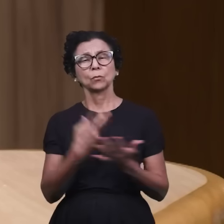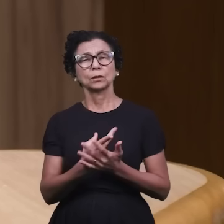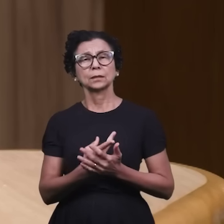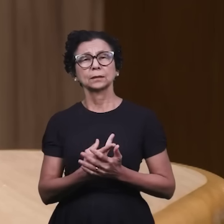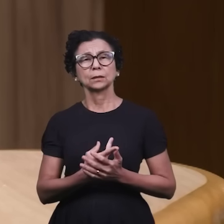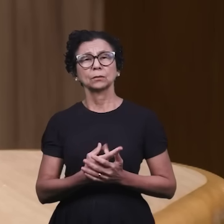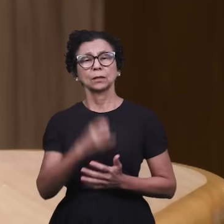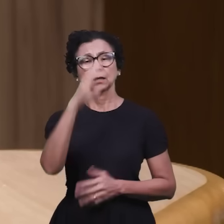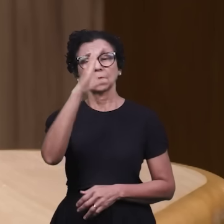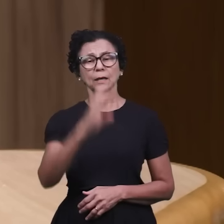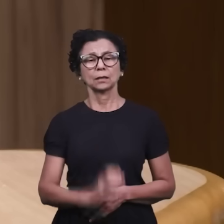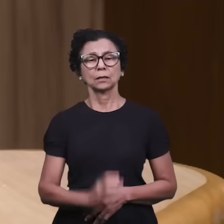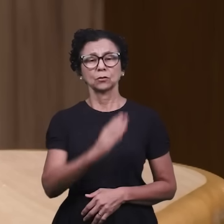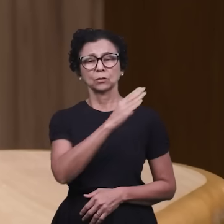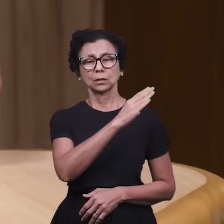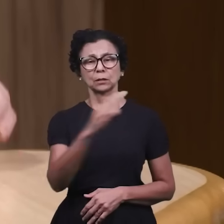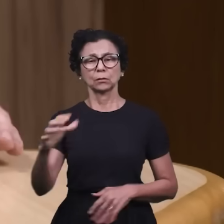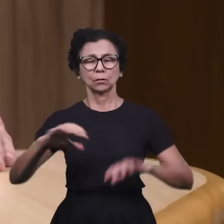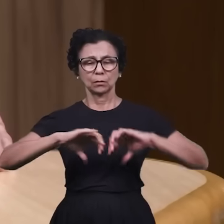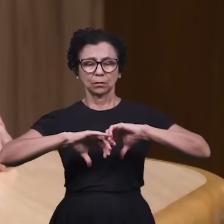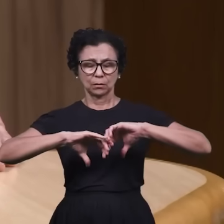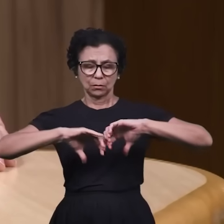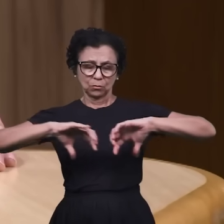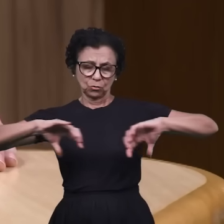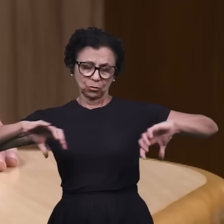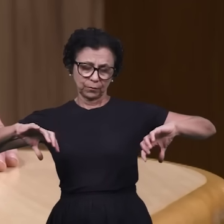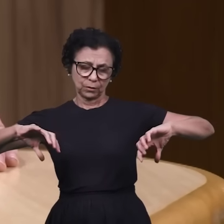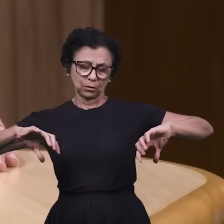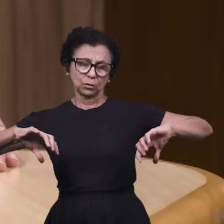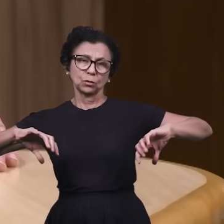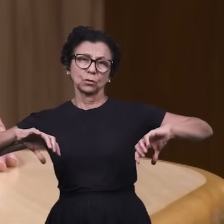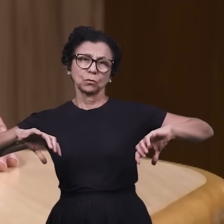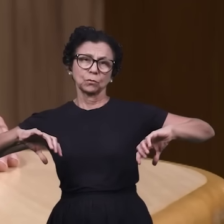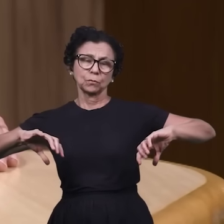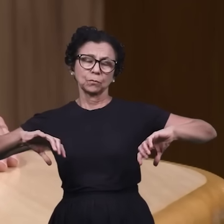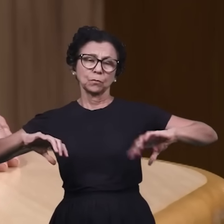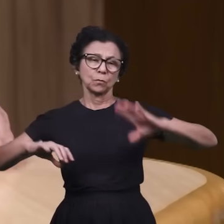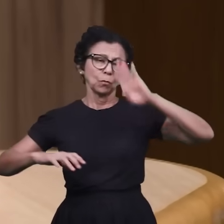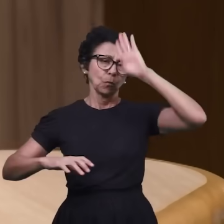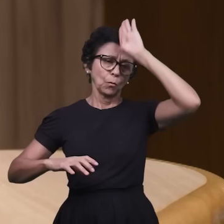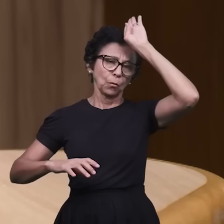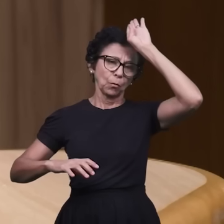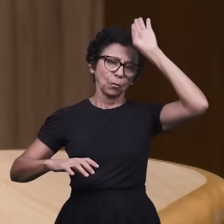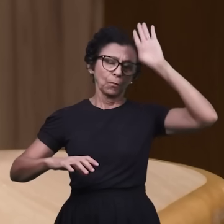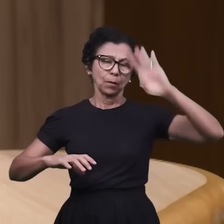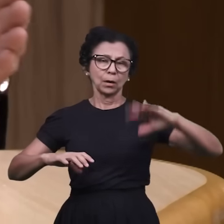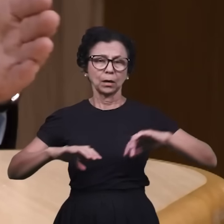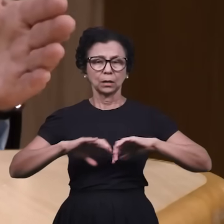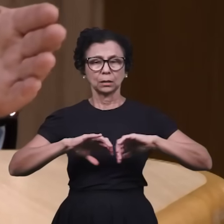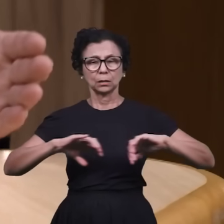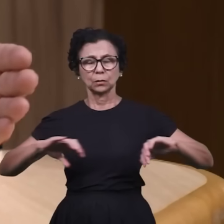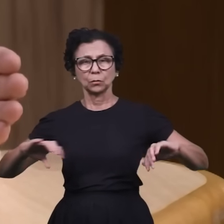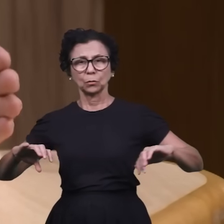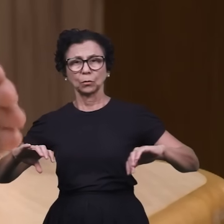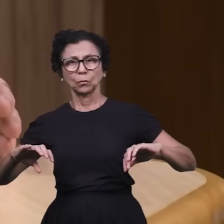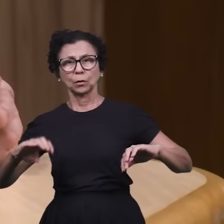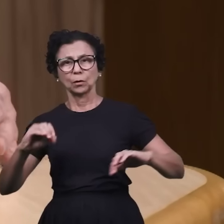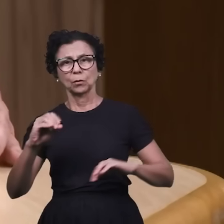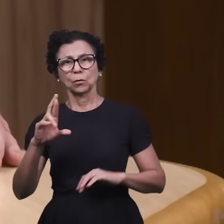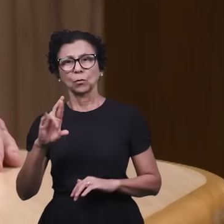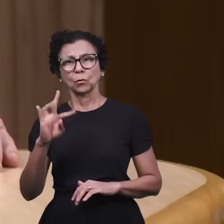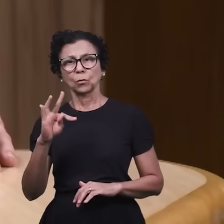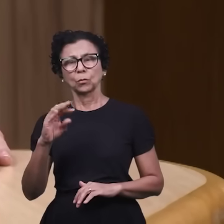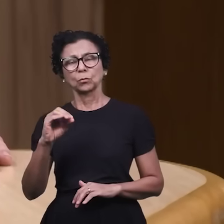da Igreja Católica, ou seja, a divisão da Igreja Católica de Igreja Católica Romana com a Igreja